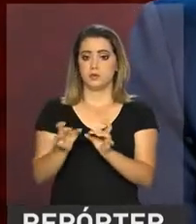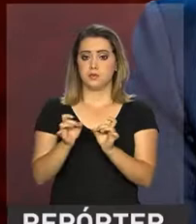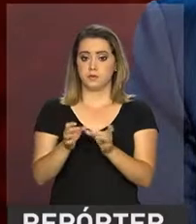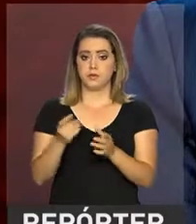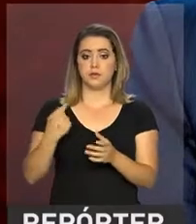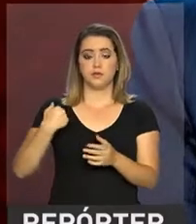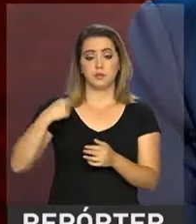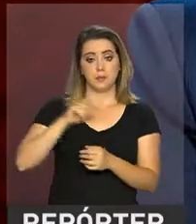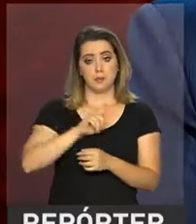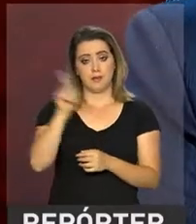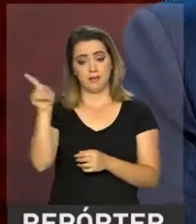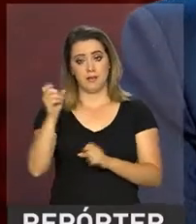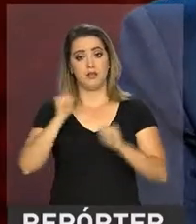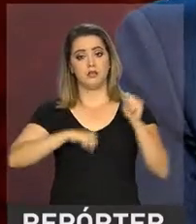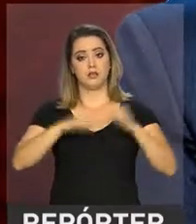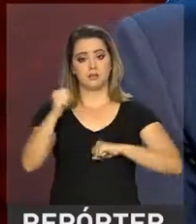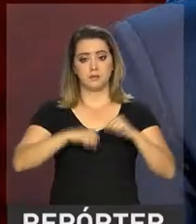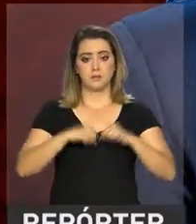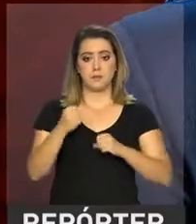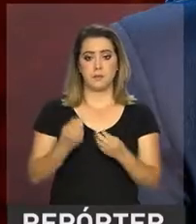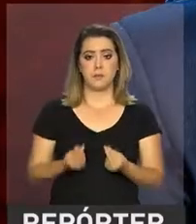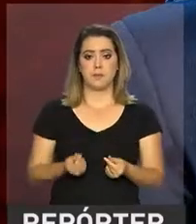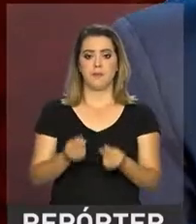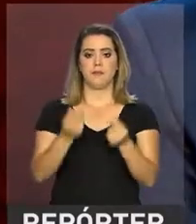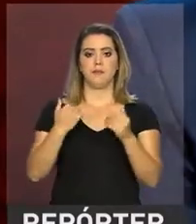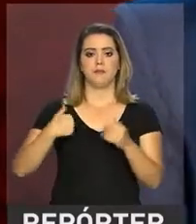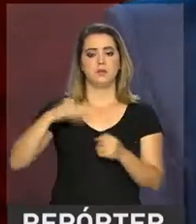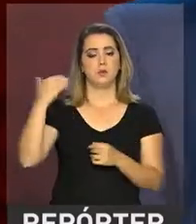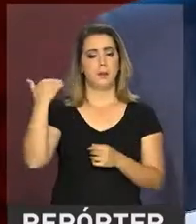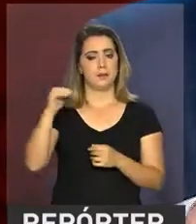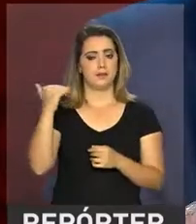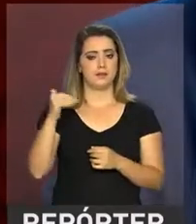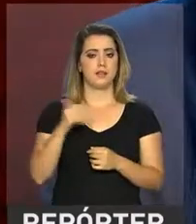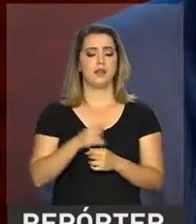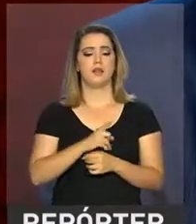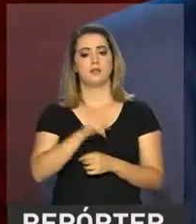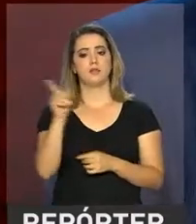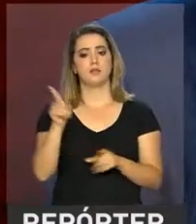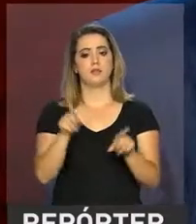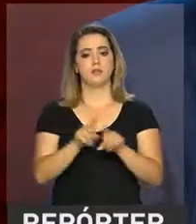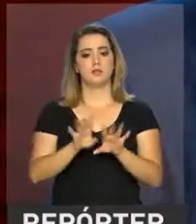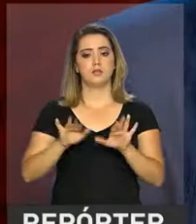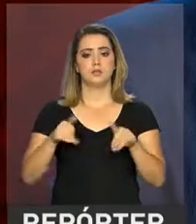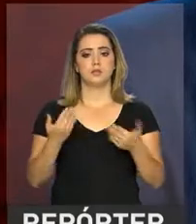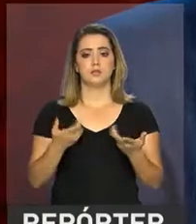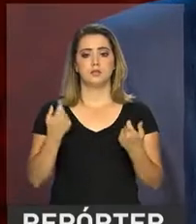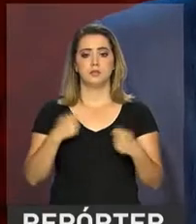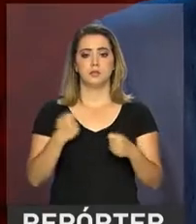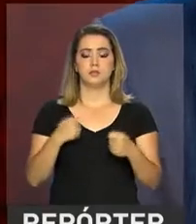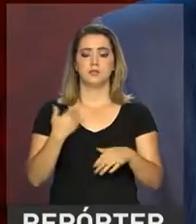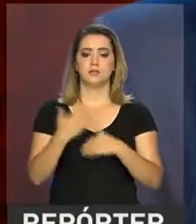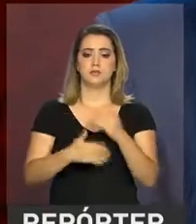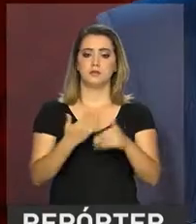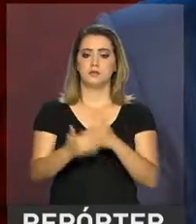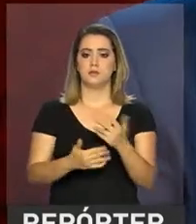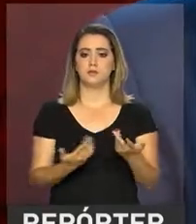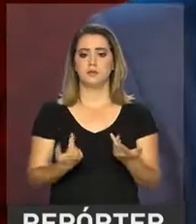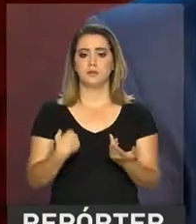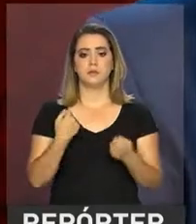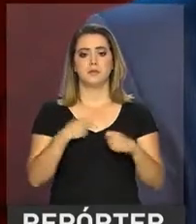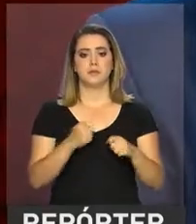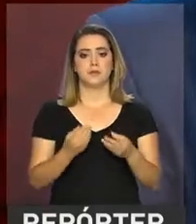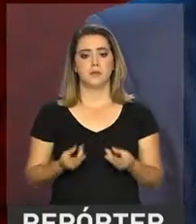mais aqui e vender produtos de maior valor agregado apreensão nesse sentido tem como avançar fazer teremos que ter uma